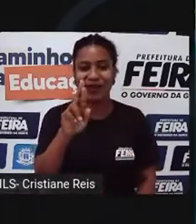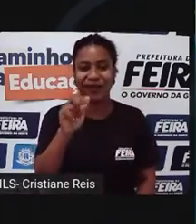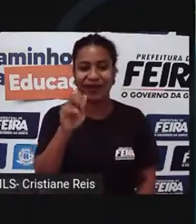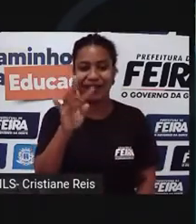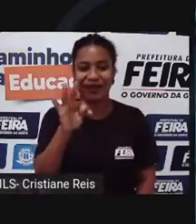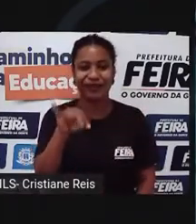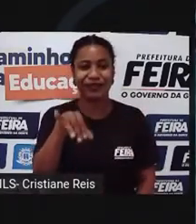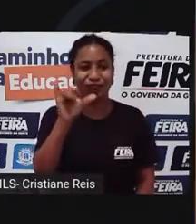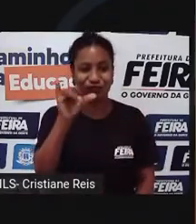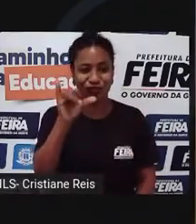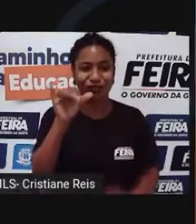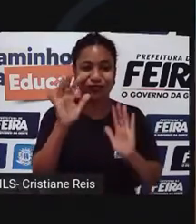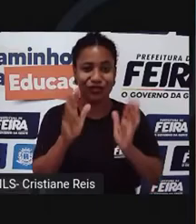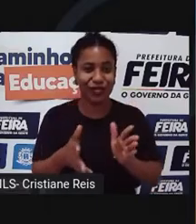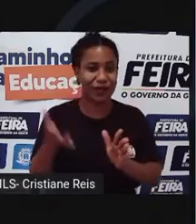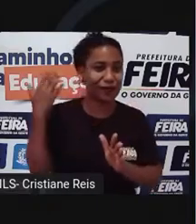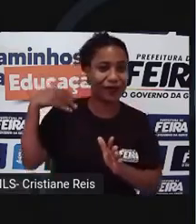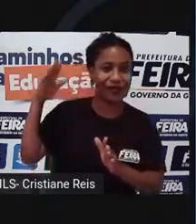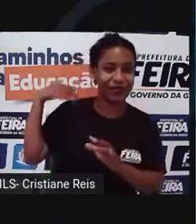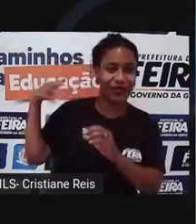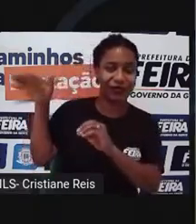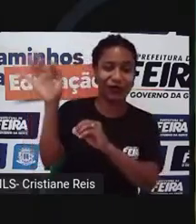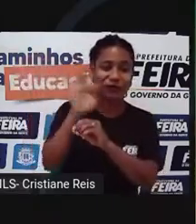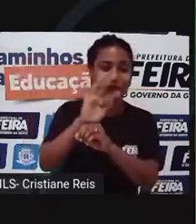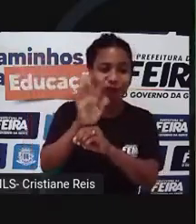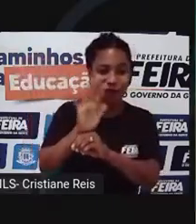que já foi cenário até do filme Crepúsculo.